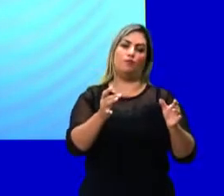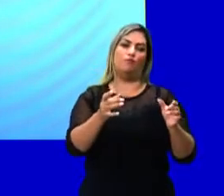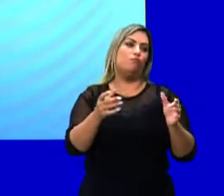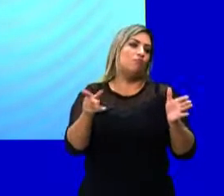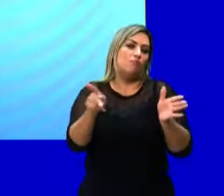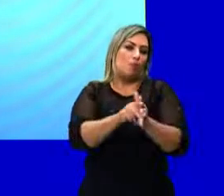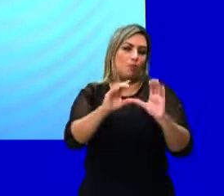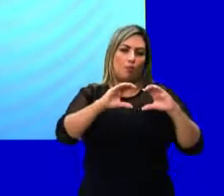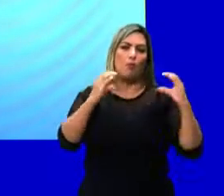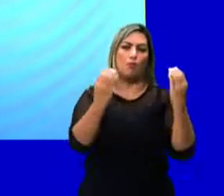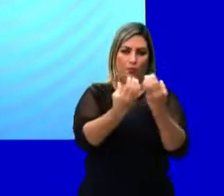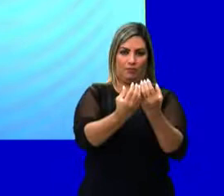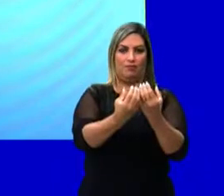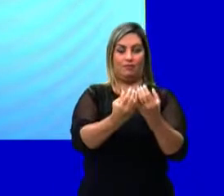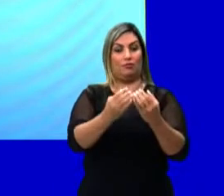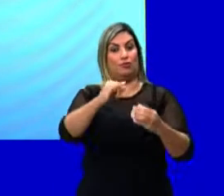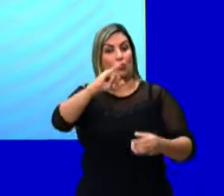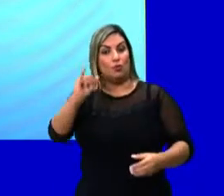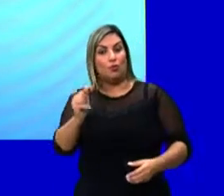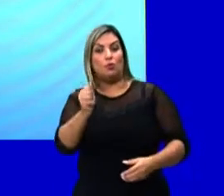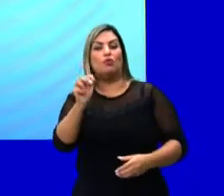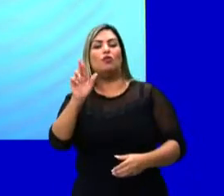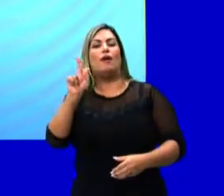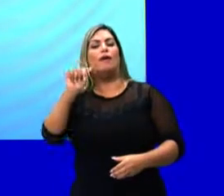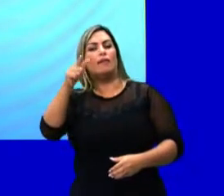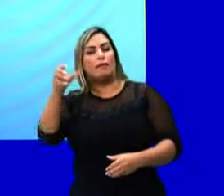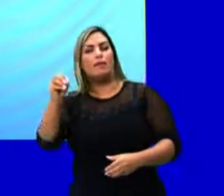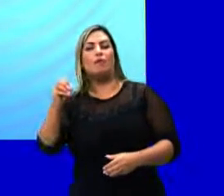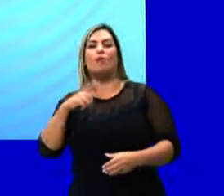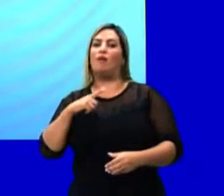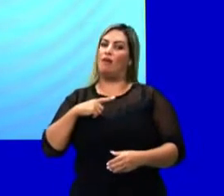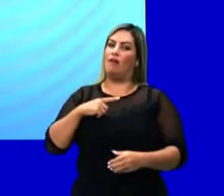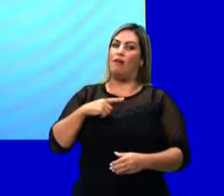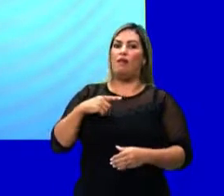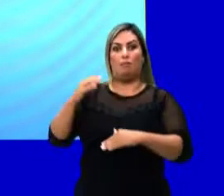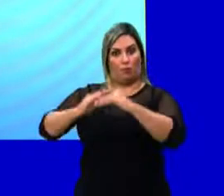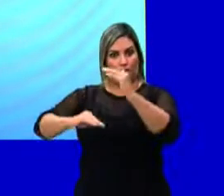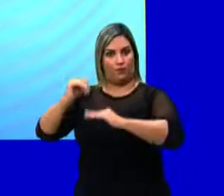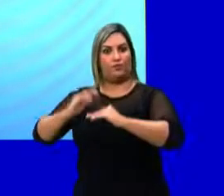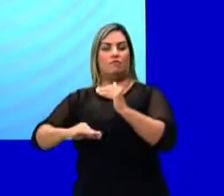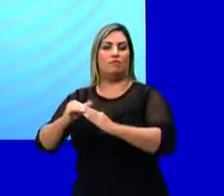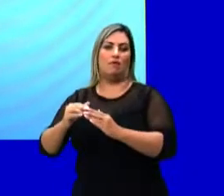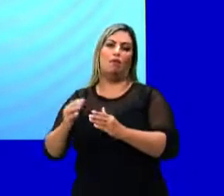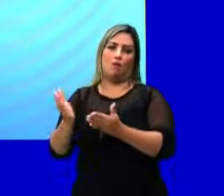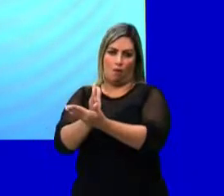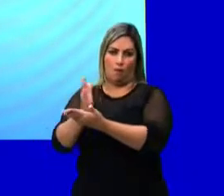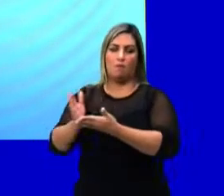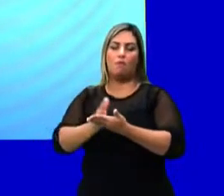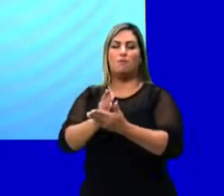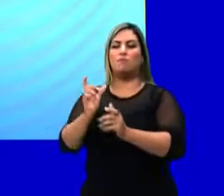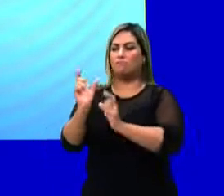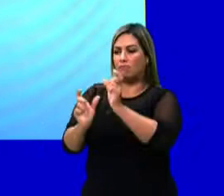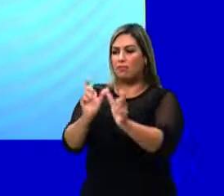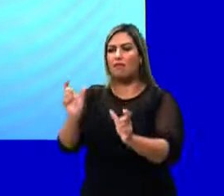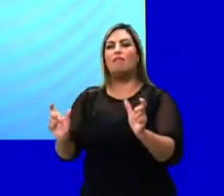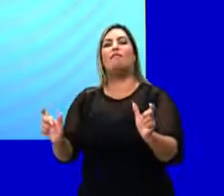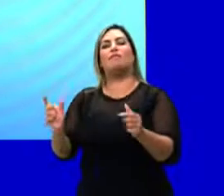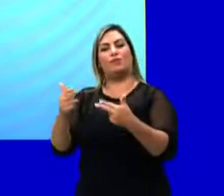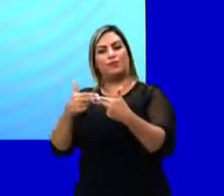determinada comunidade. O jargão está mais para determinadas profissões, então usa-se determinadas